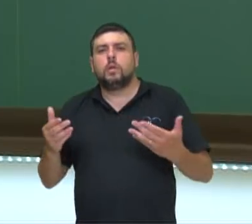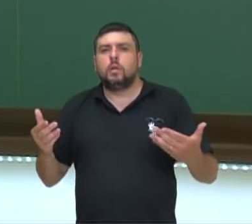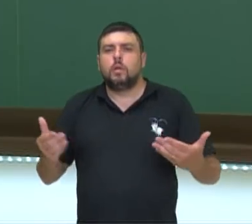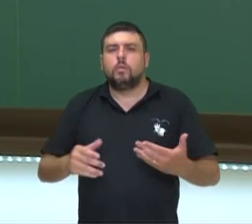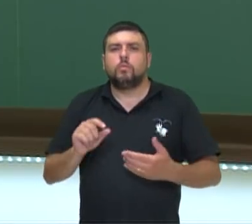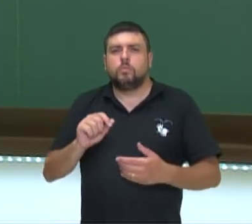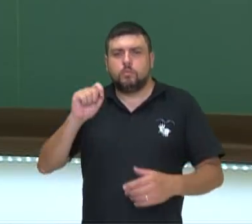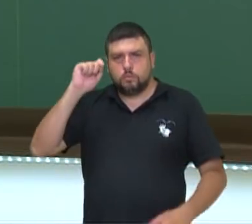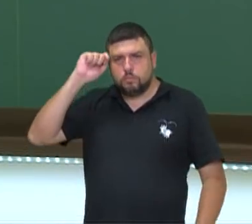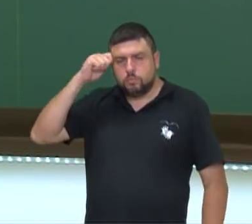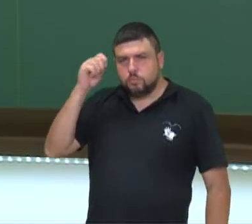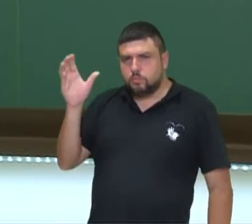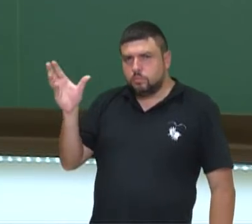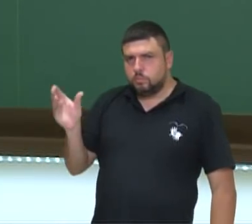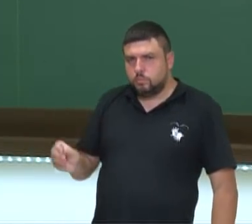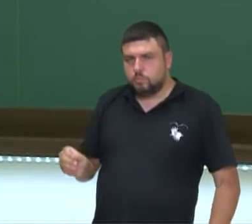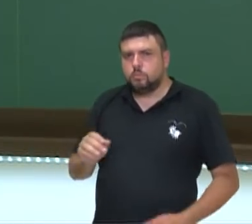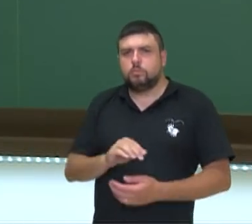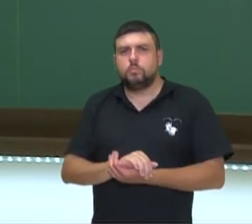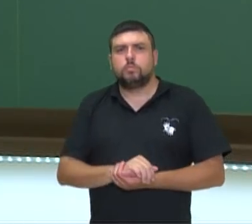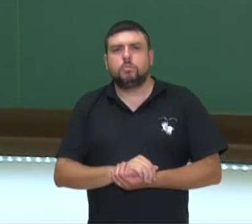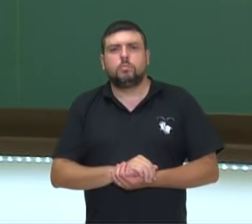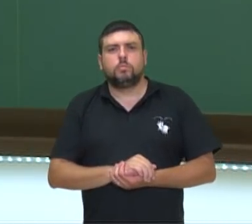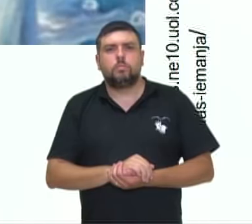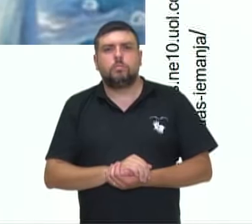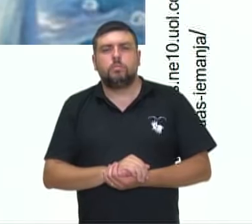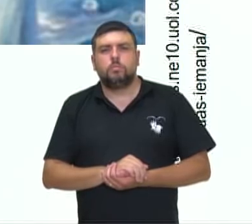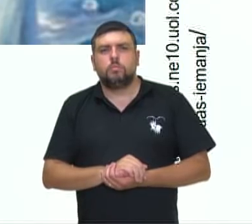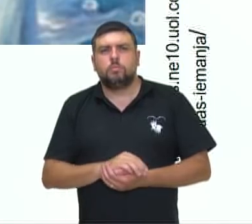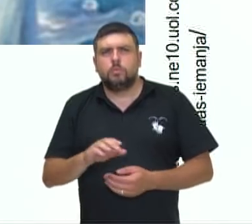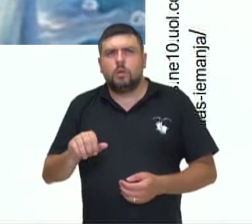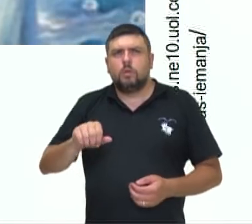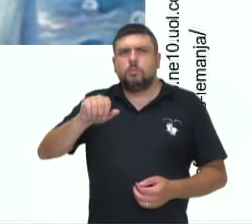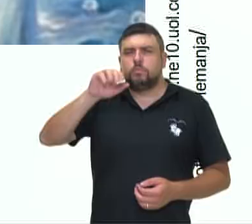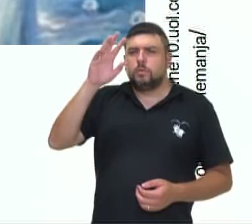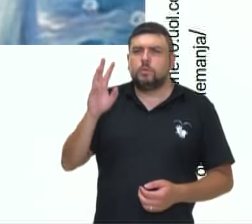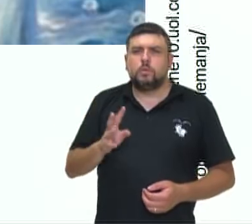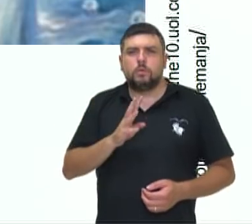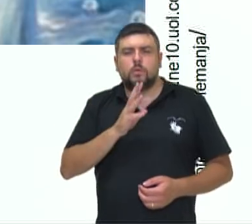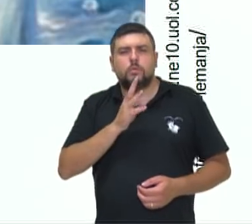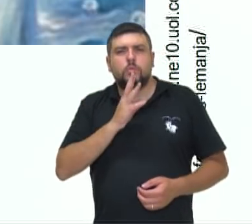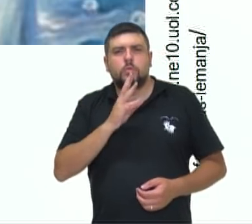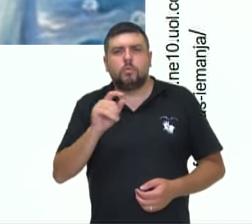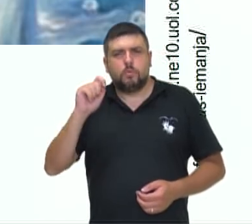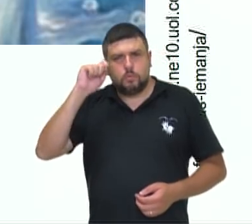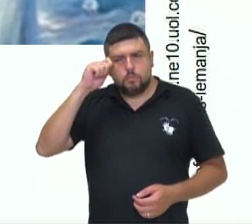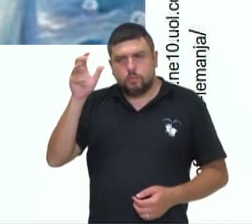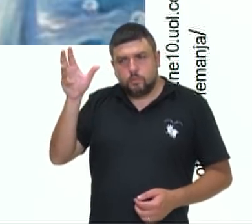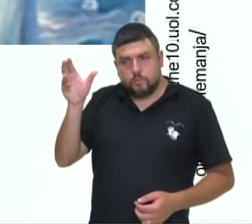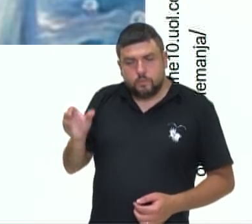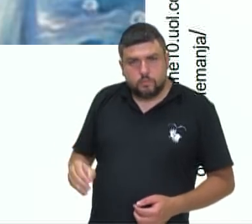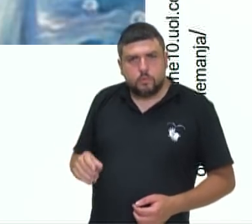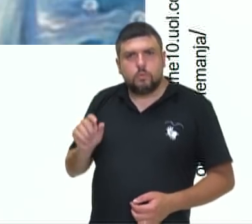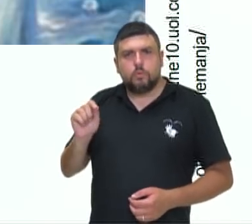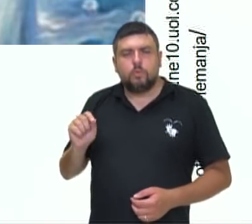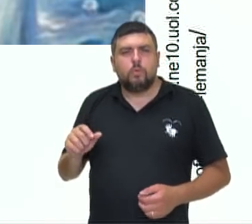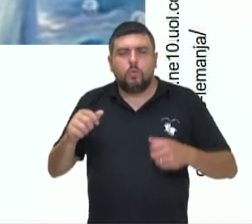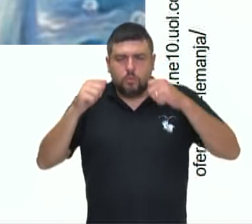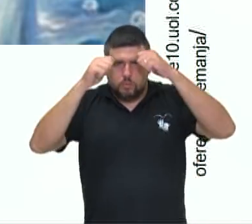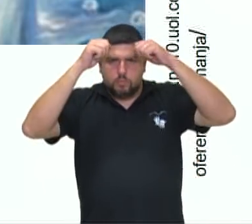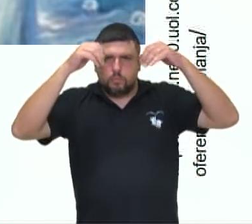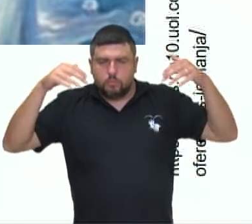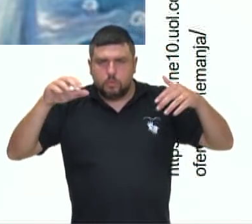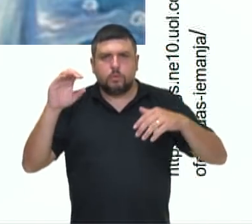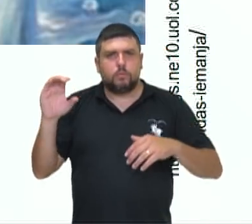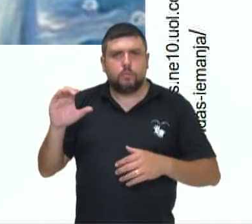ritual africano. Um dos rituais mais conhecidos das religiões de matriz africana, aqui no Brasil as mais conhecidas são Umbanda e Candomblé,